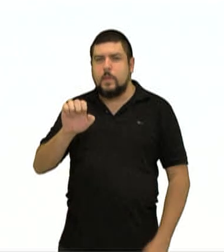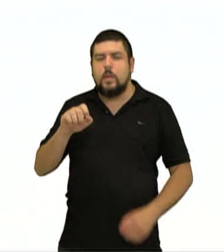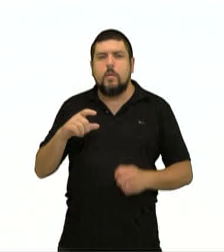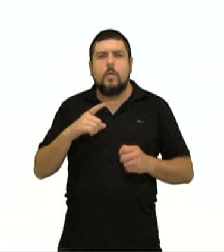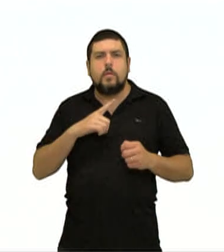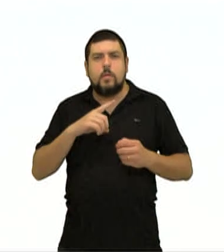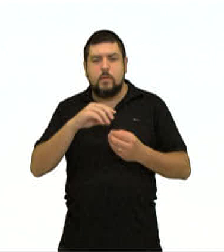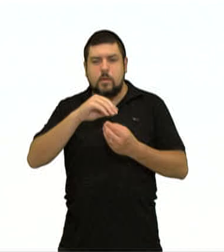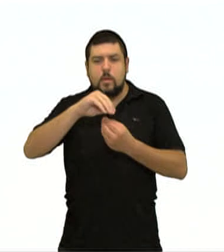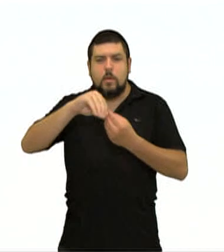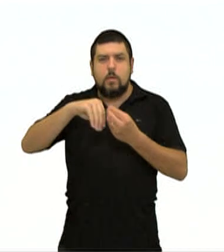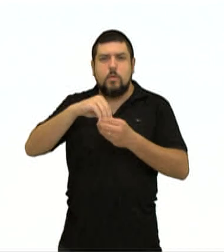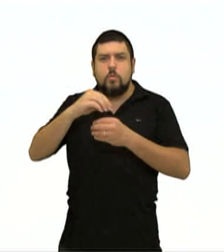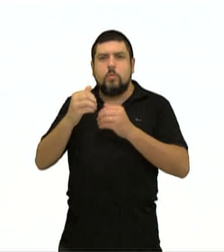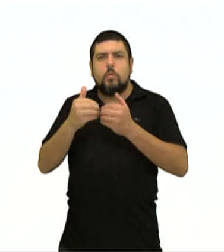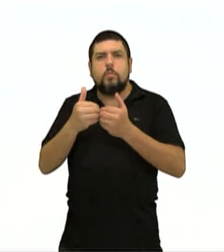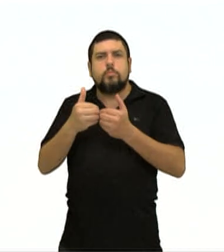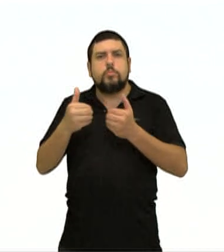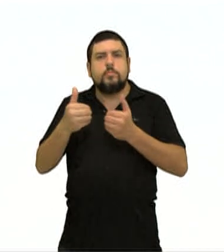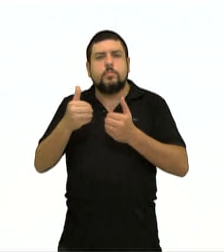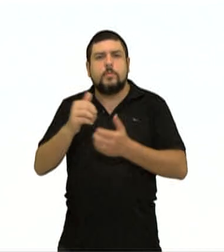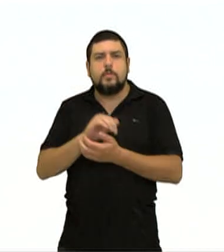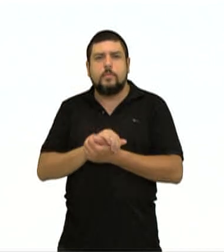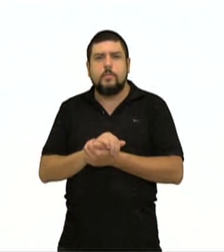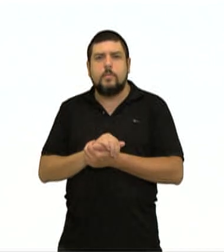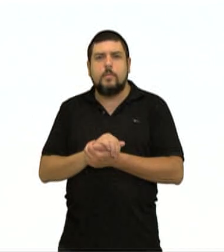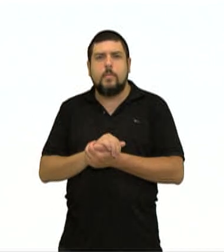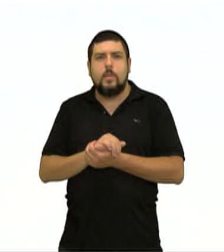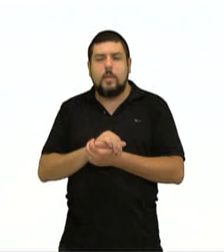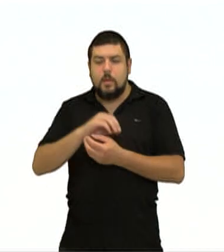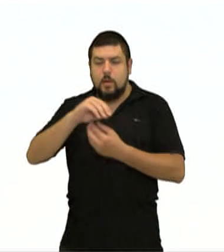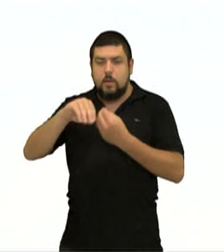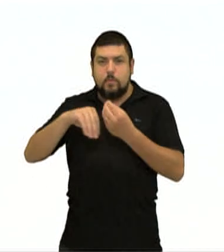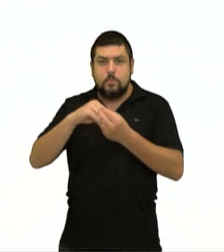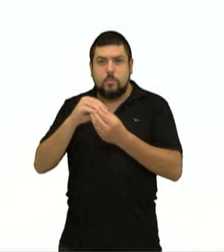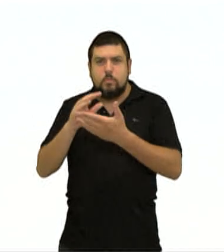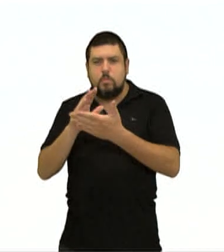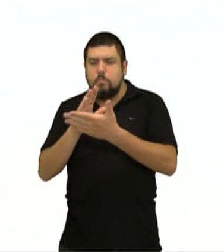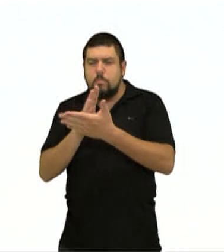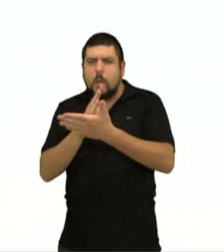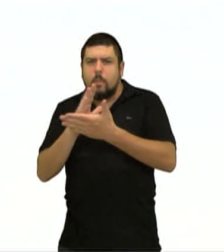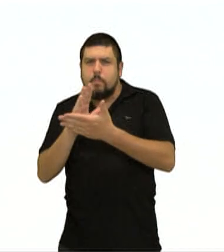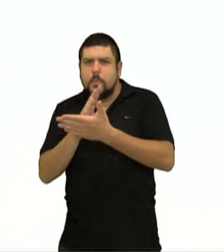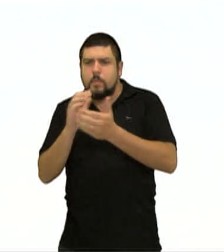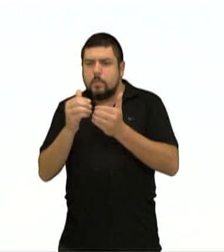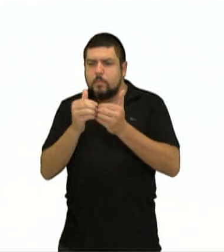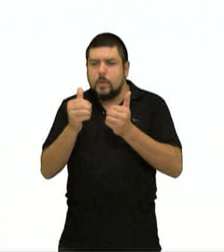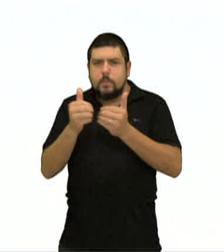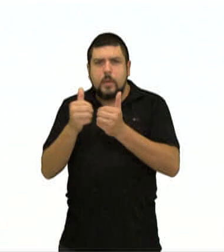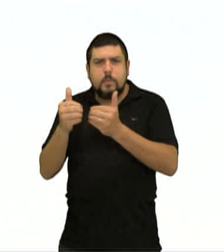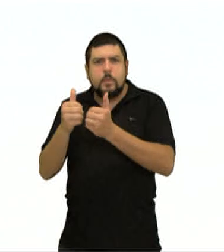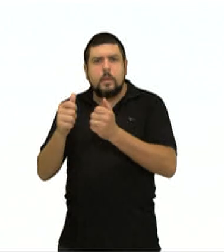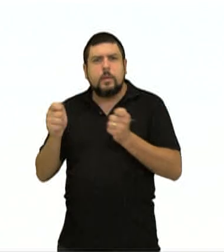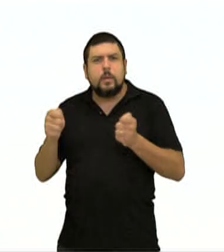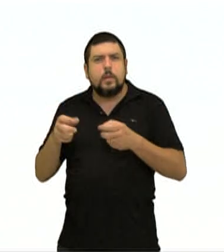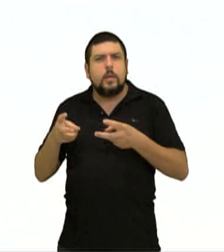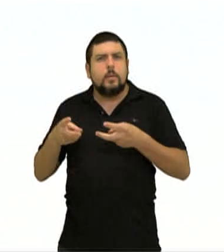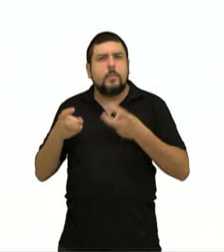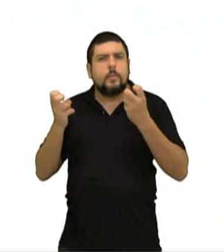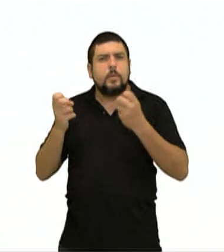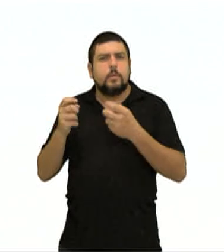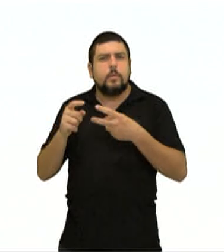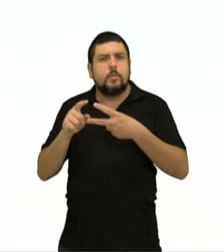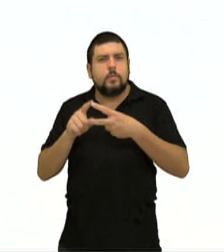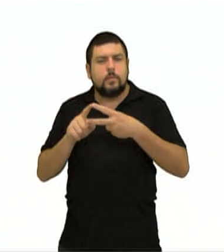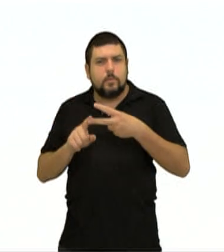tipo heterogênea. As fases desse tipo de mistura podem ser percebidas de duas maneiras. Lembra